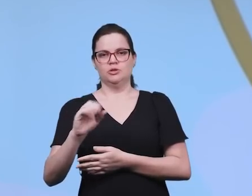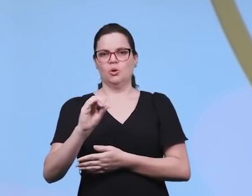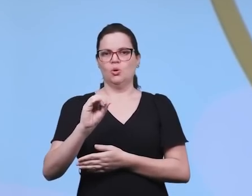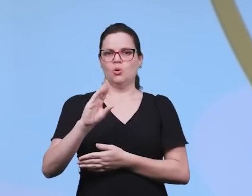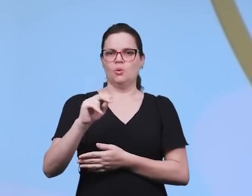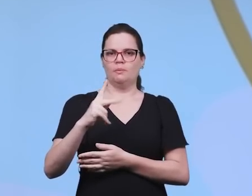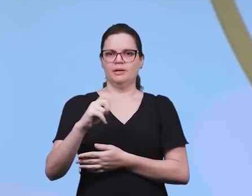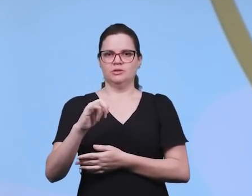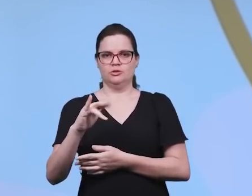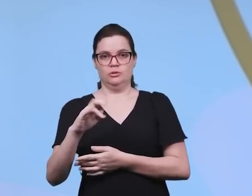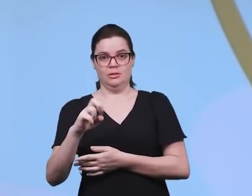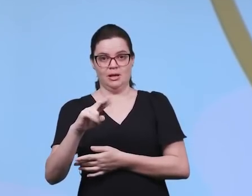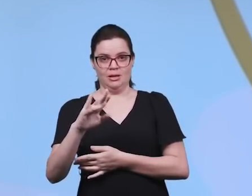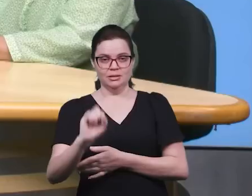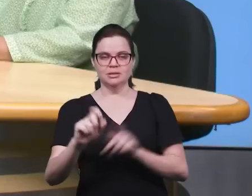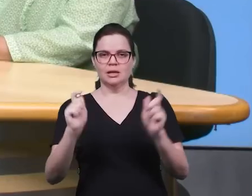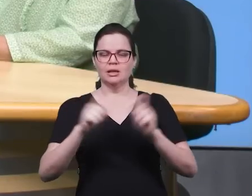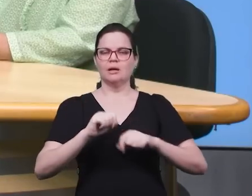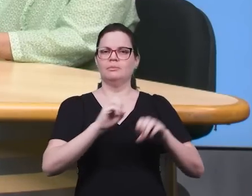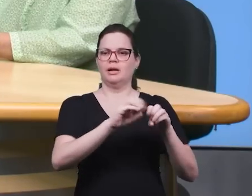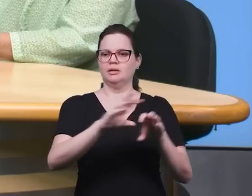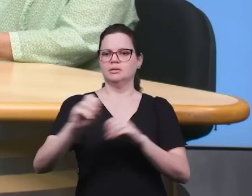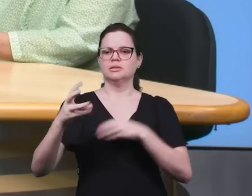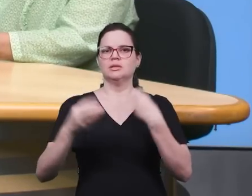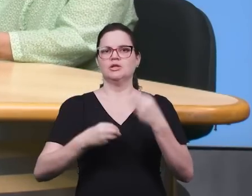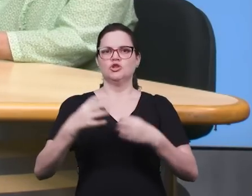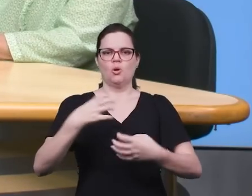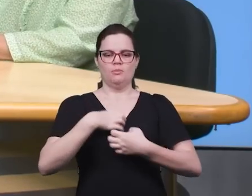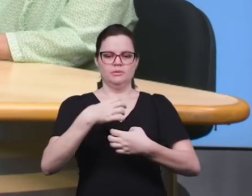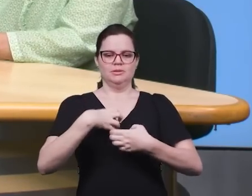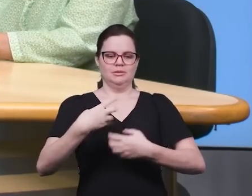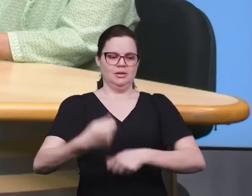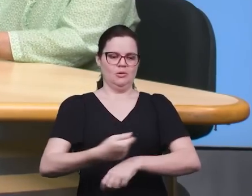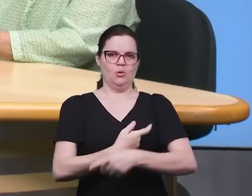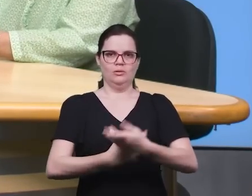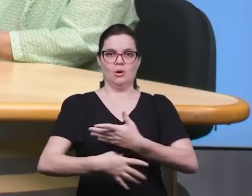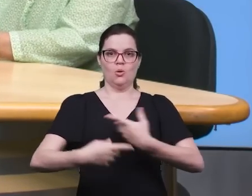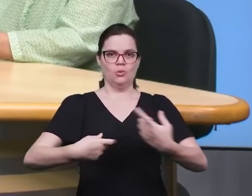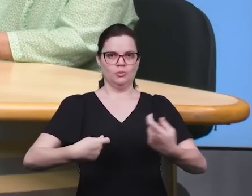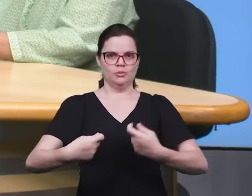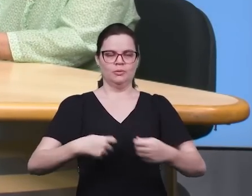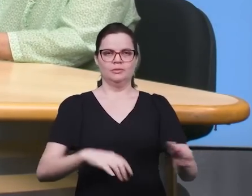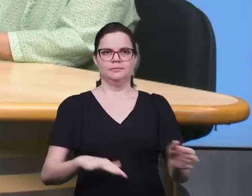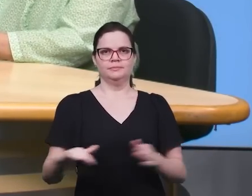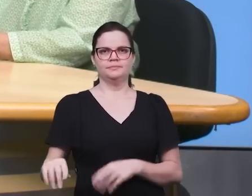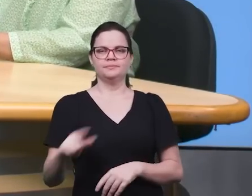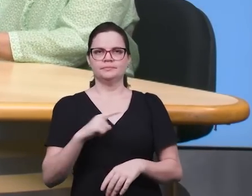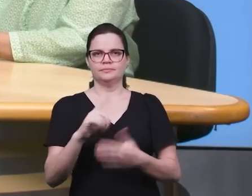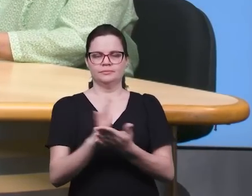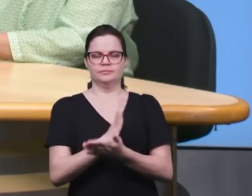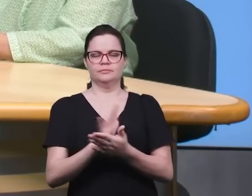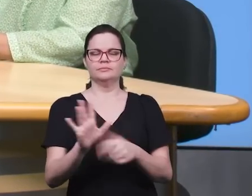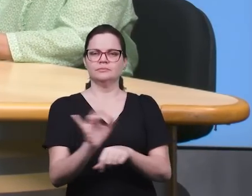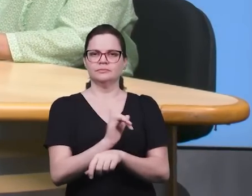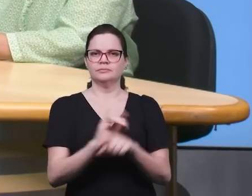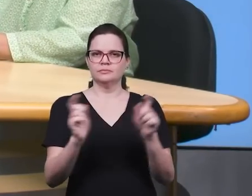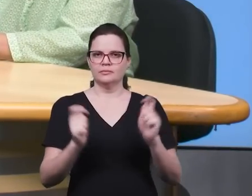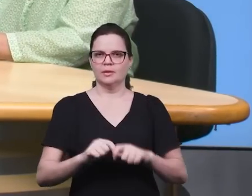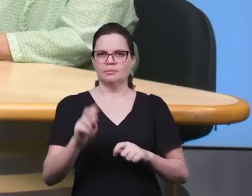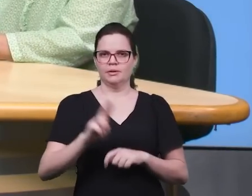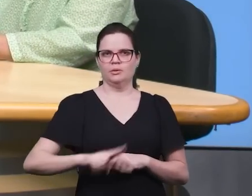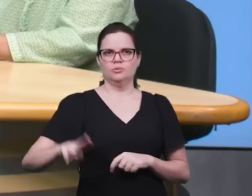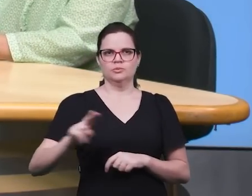sensibilidades sensoriais e tudo mais. Então, são estratégias, né, intervenções que podem ser utilizadas. Cada né,